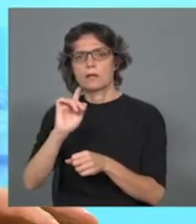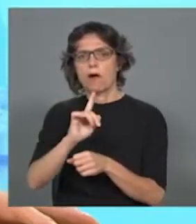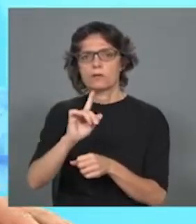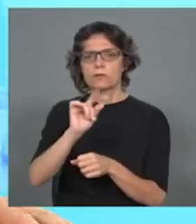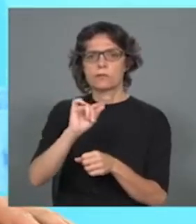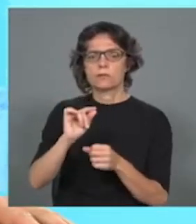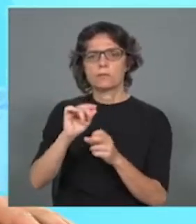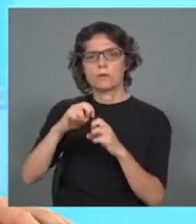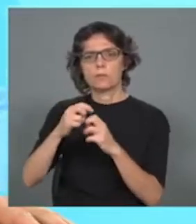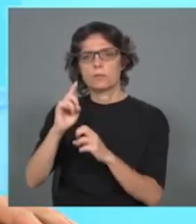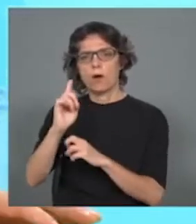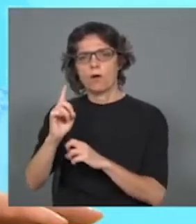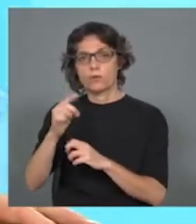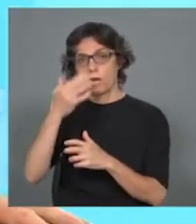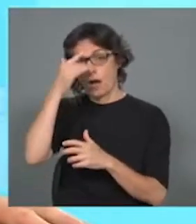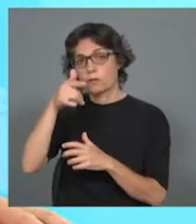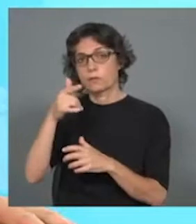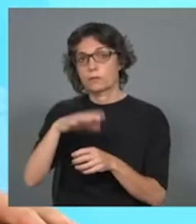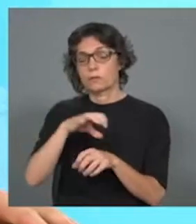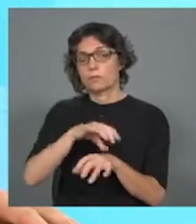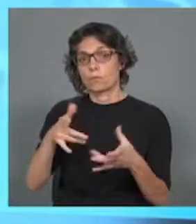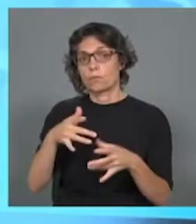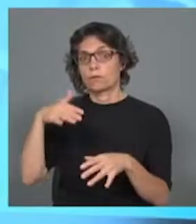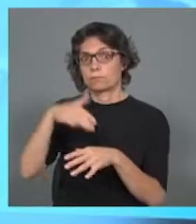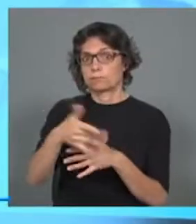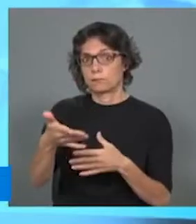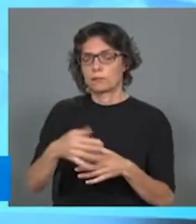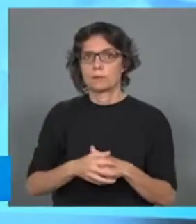acredito tenha sido agravado com a pandemia.